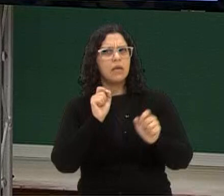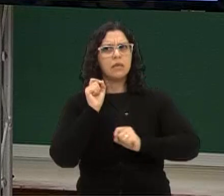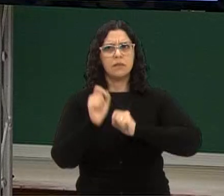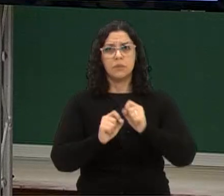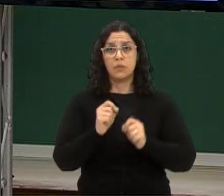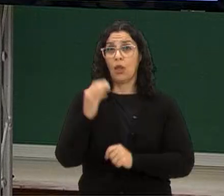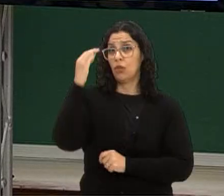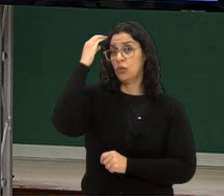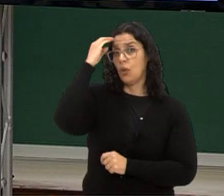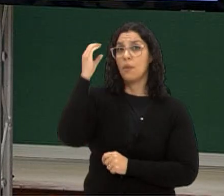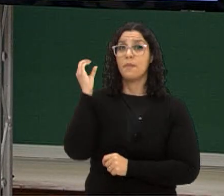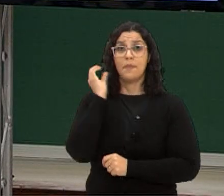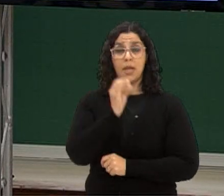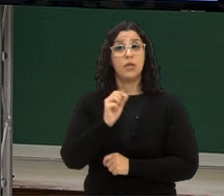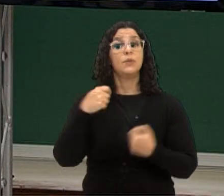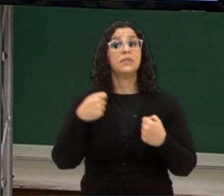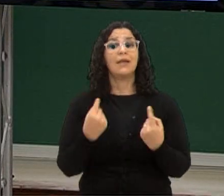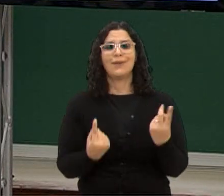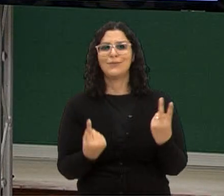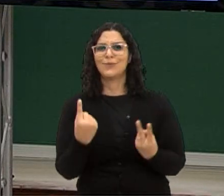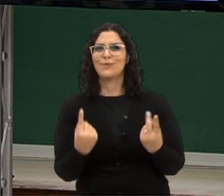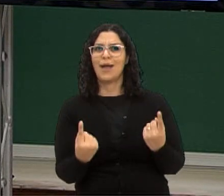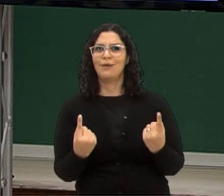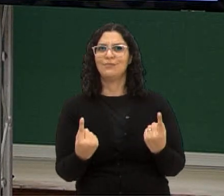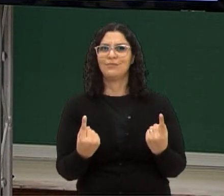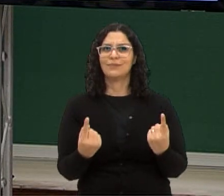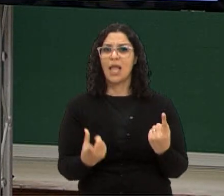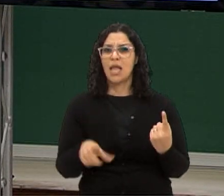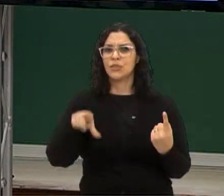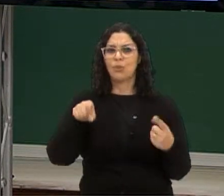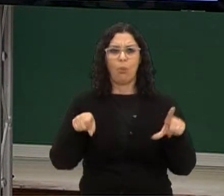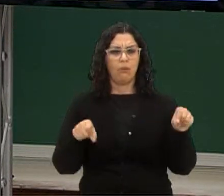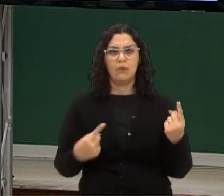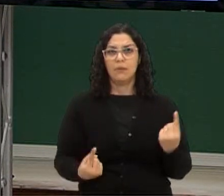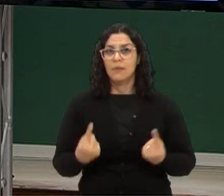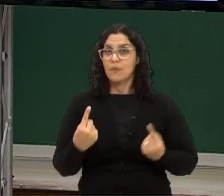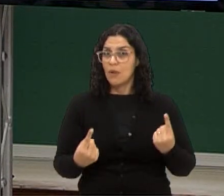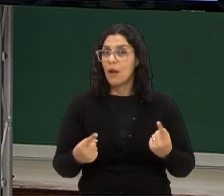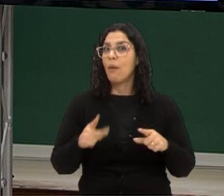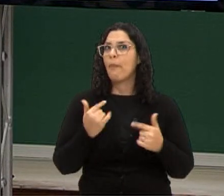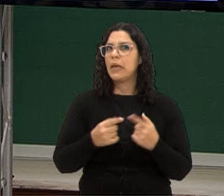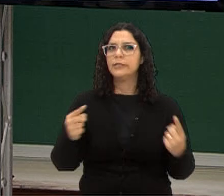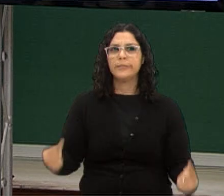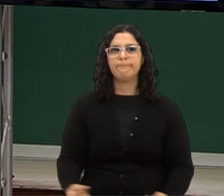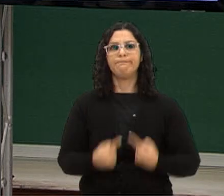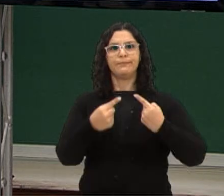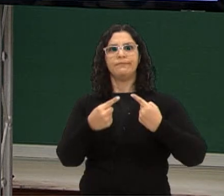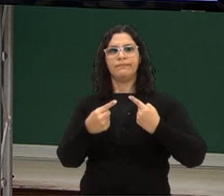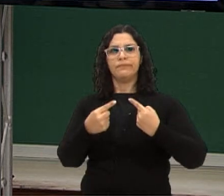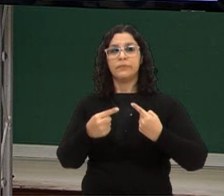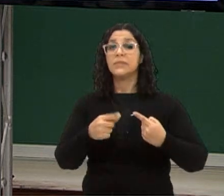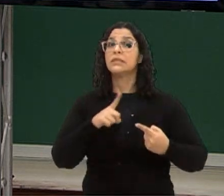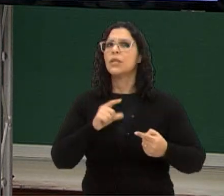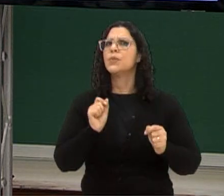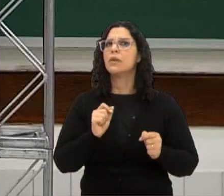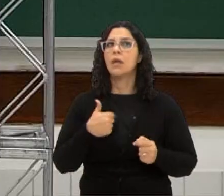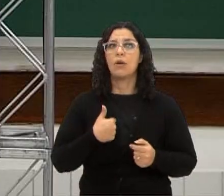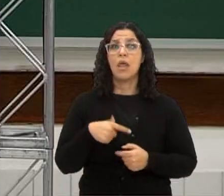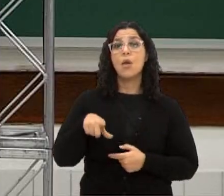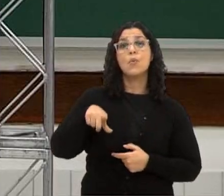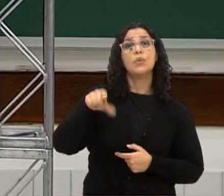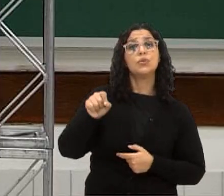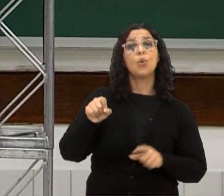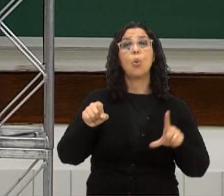dizer que Dom Pedro estava sendo confrontado, ou seja, ele